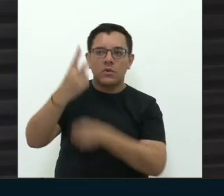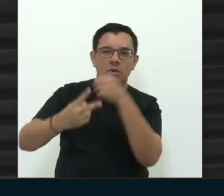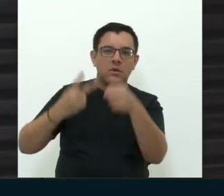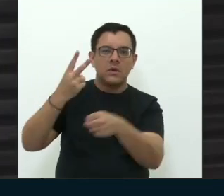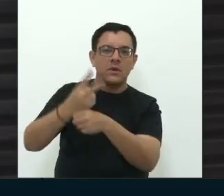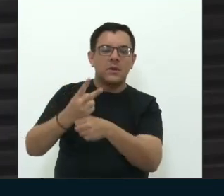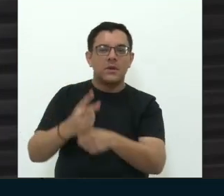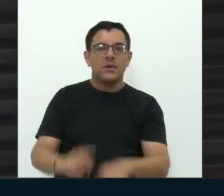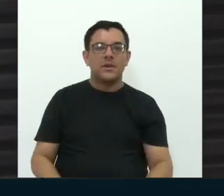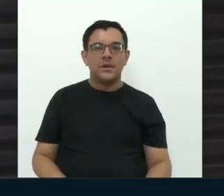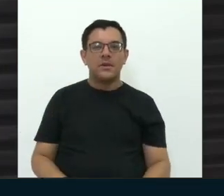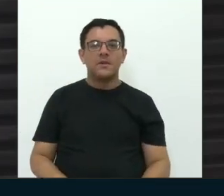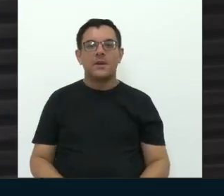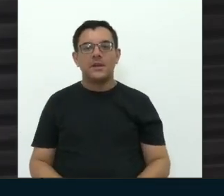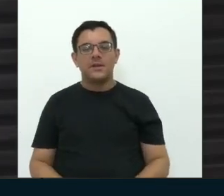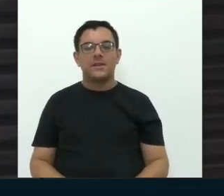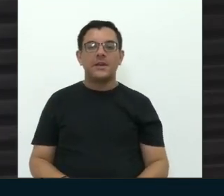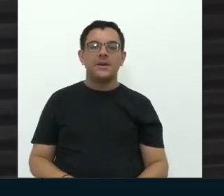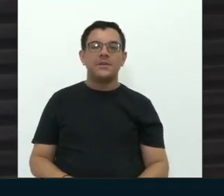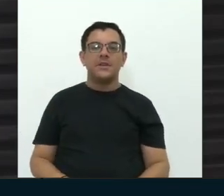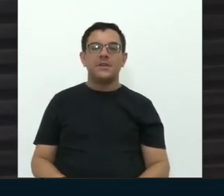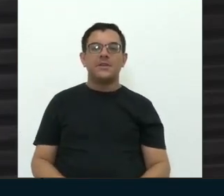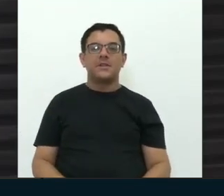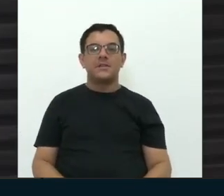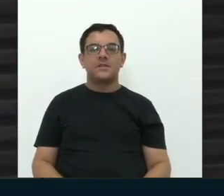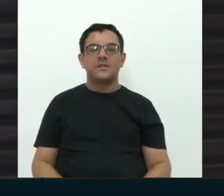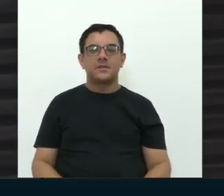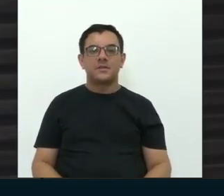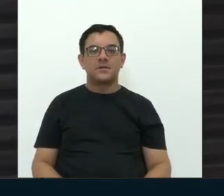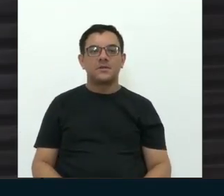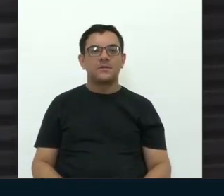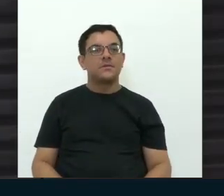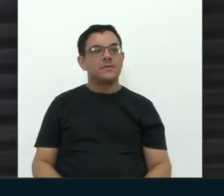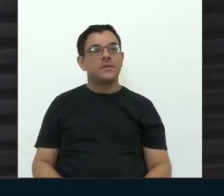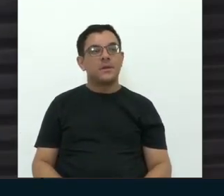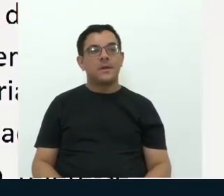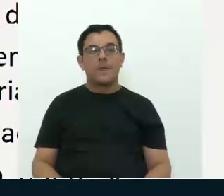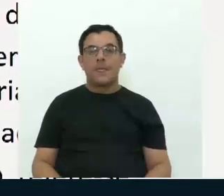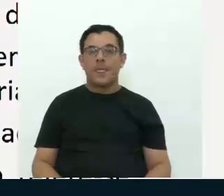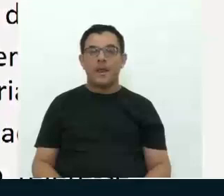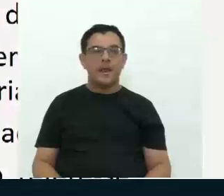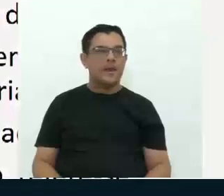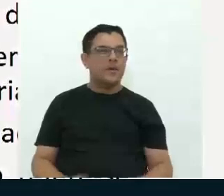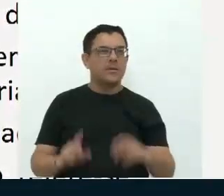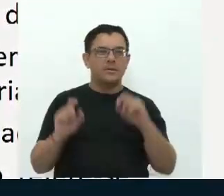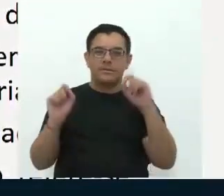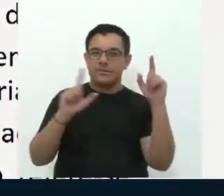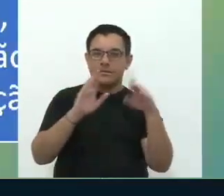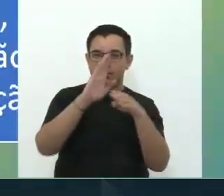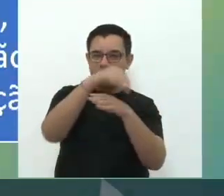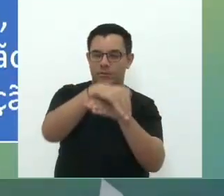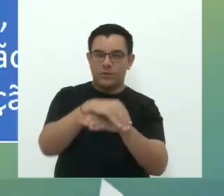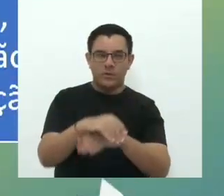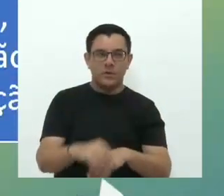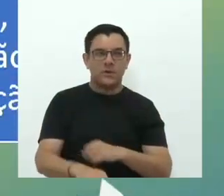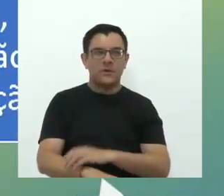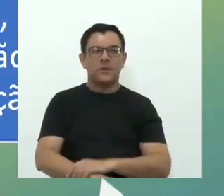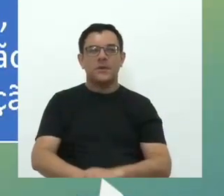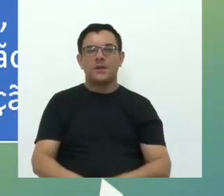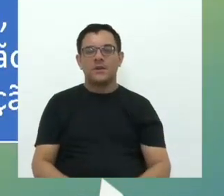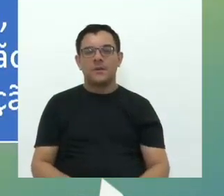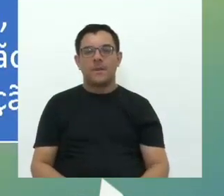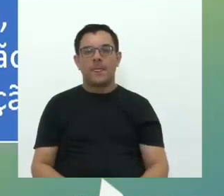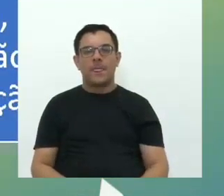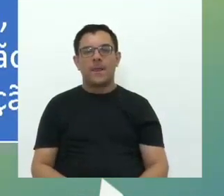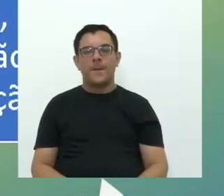faz parte da Democracia eh eu vou pular esse pode ir pro próximo por favor